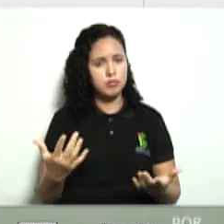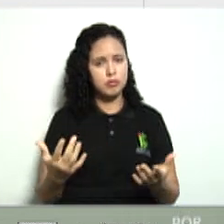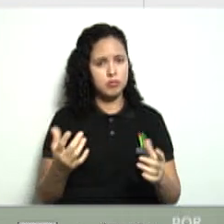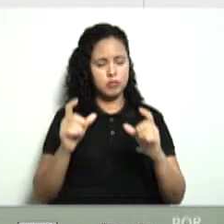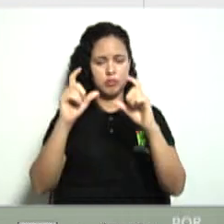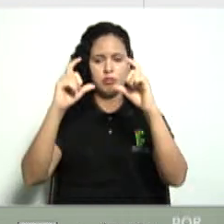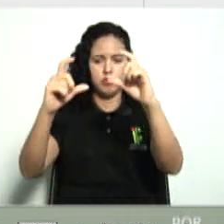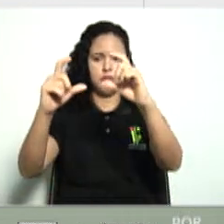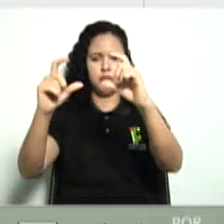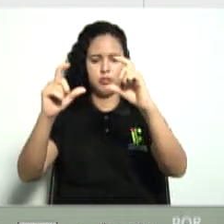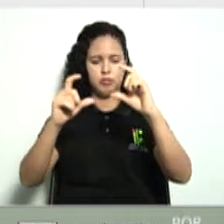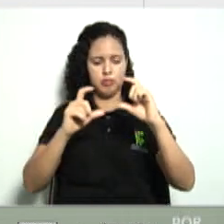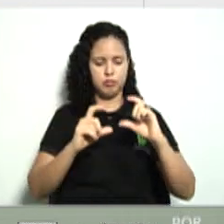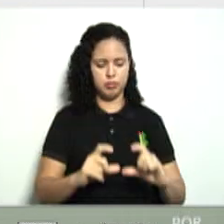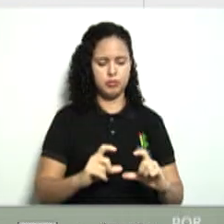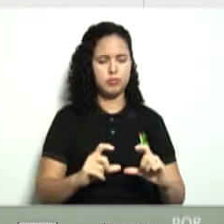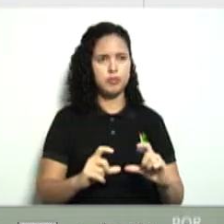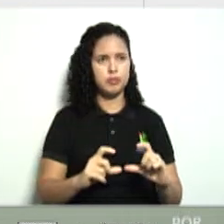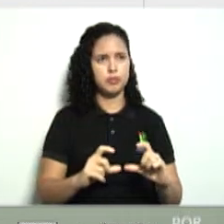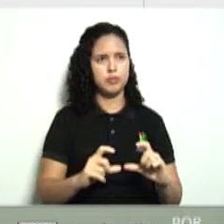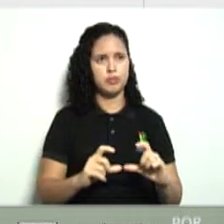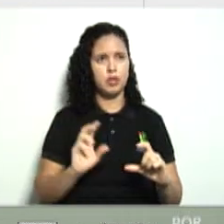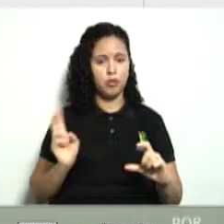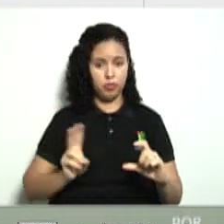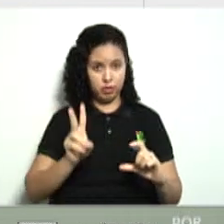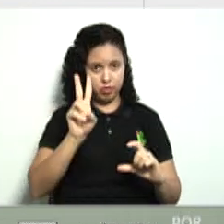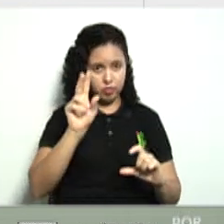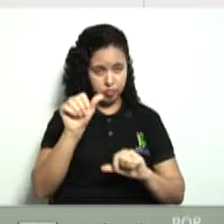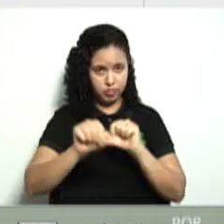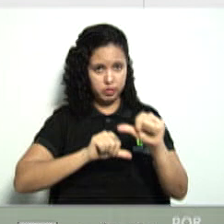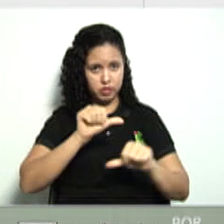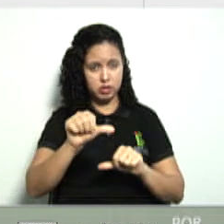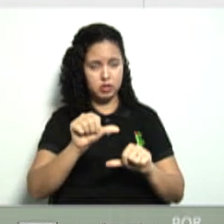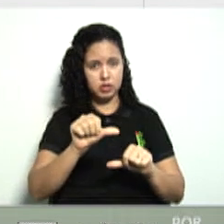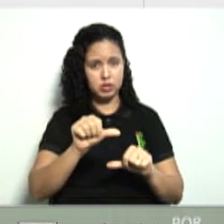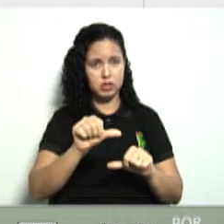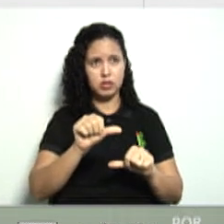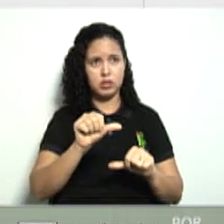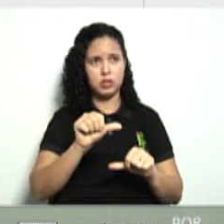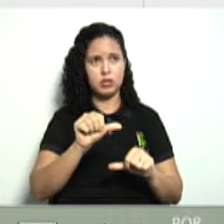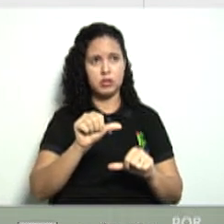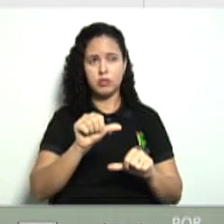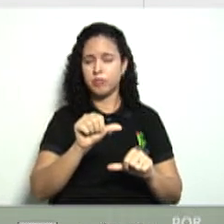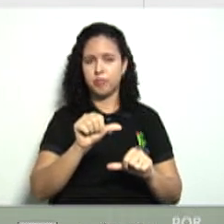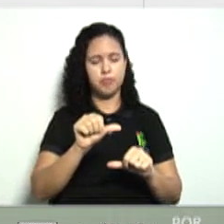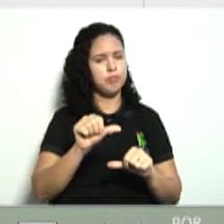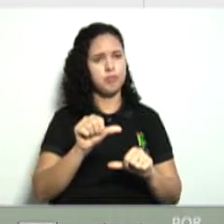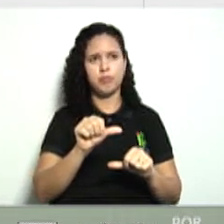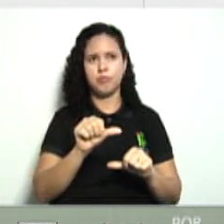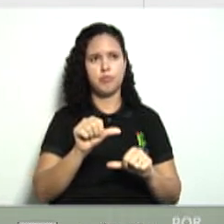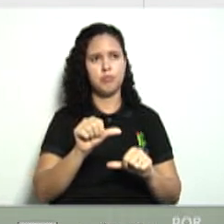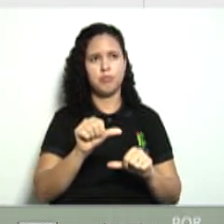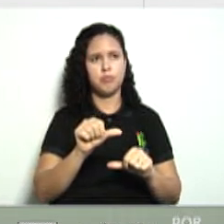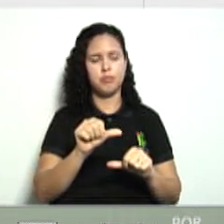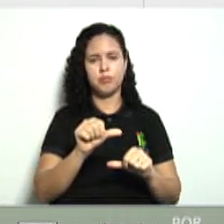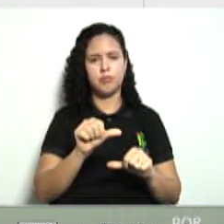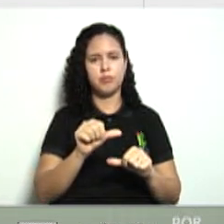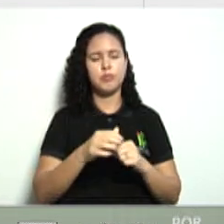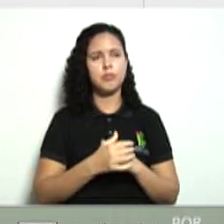250. O que alterou? O valor alterou aqui da localização das células, veja bem, ó.